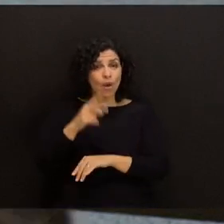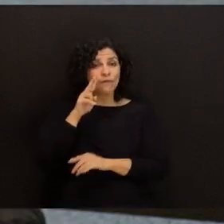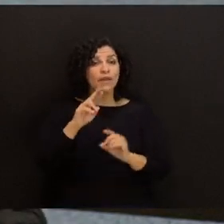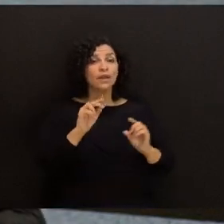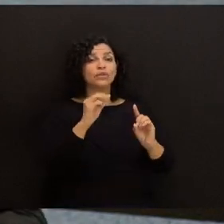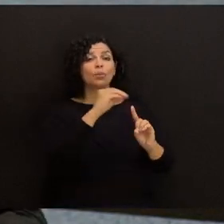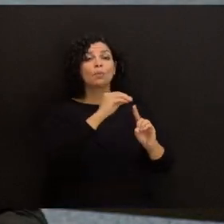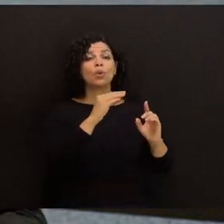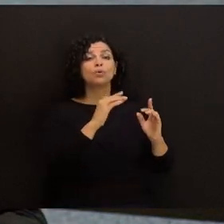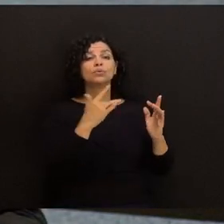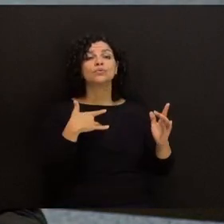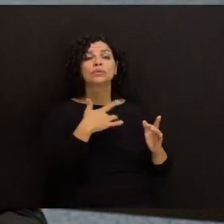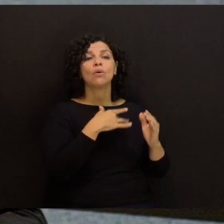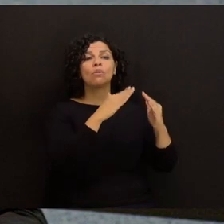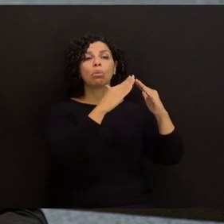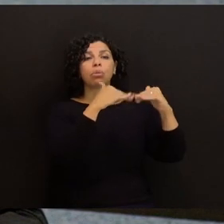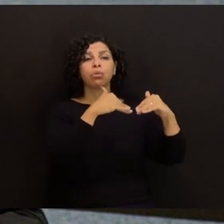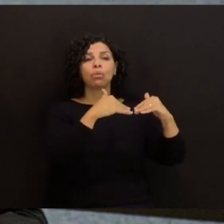desabando